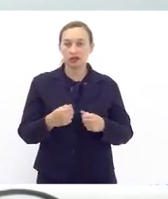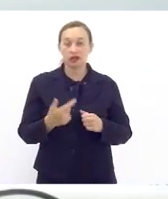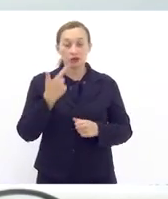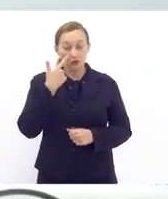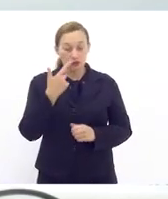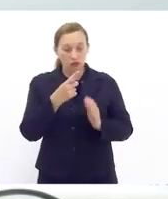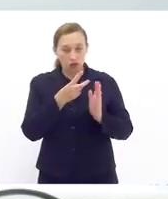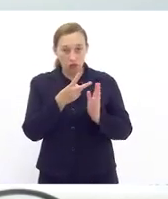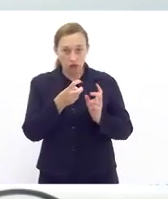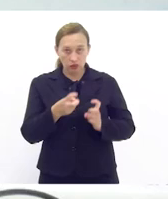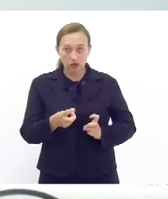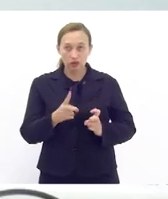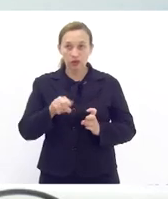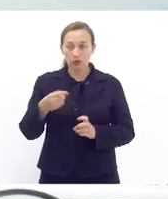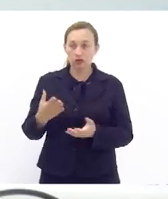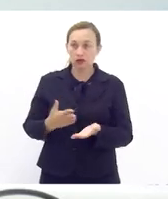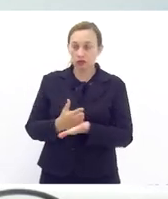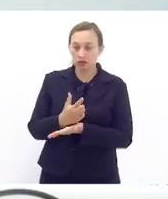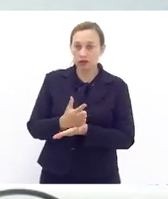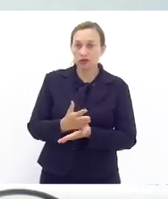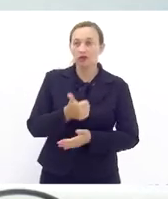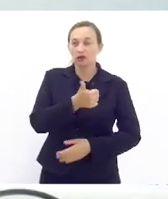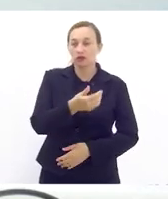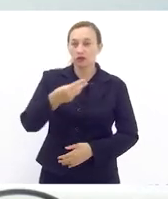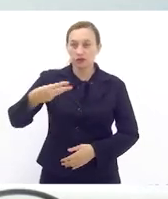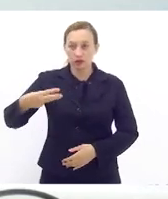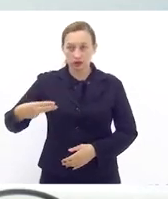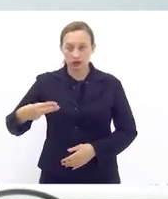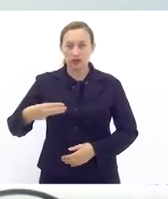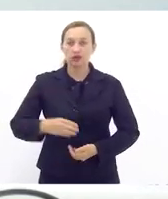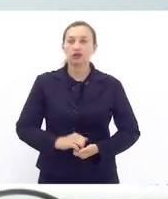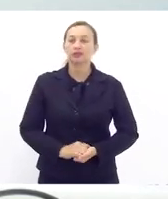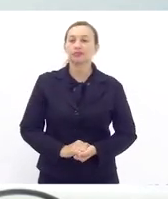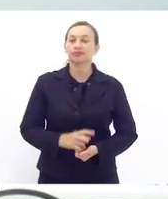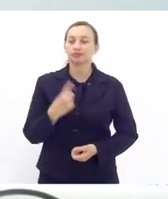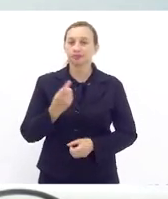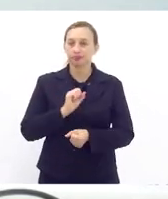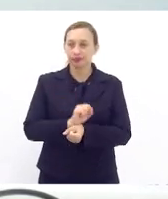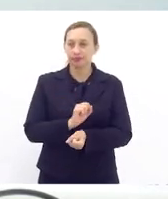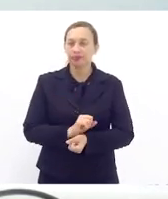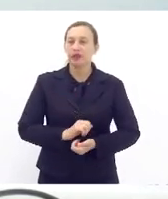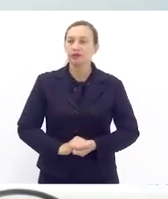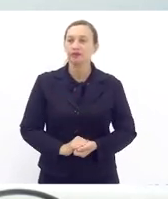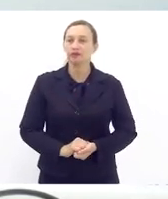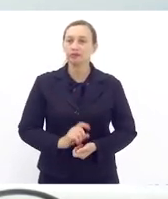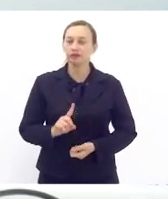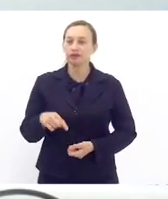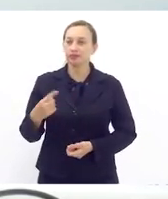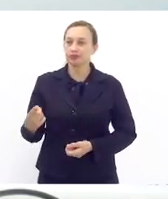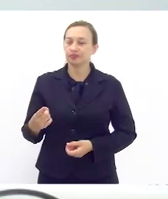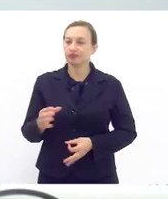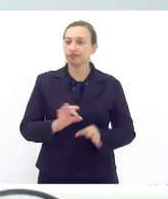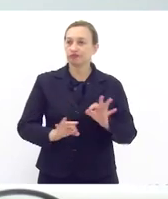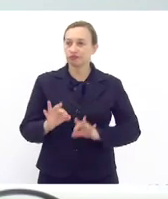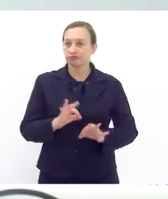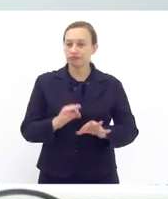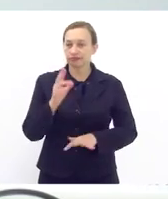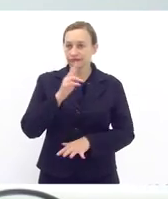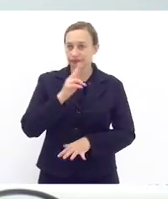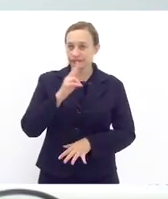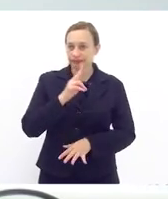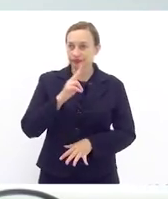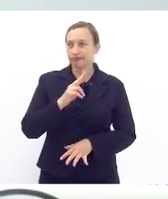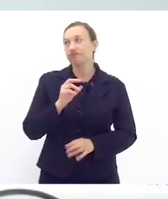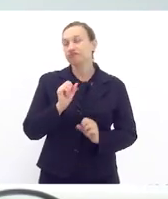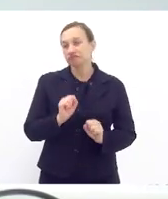afinal de contas vai ser aprovado tardiamente em 2023 assim esperamos a questão da vigência do plano pode se optar ou